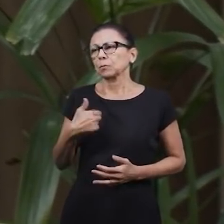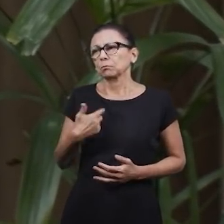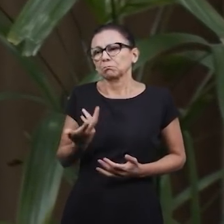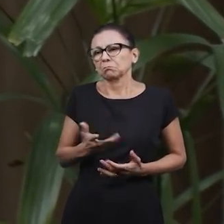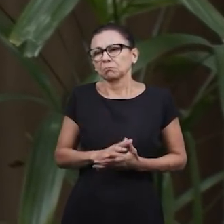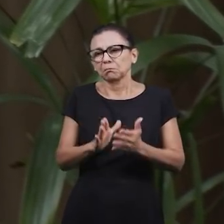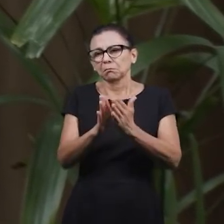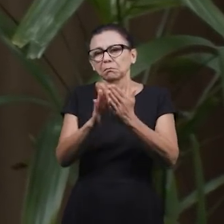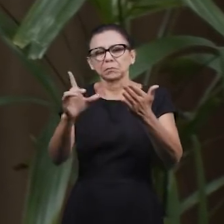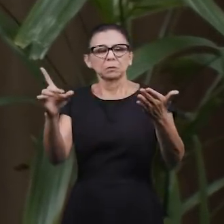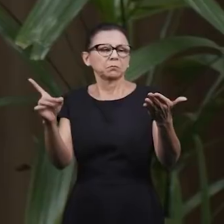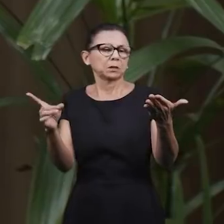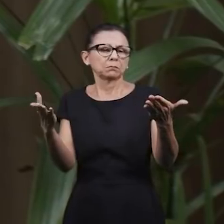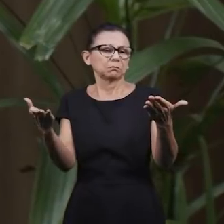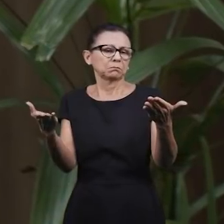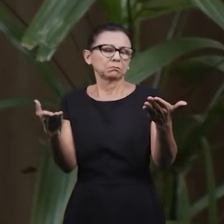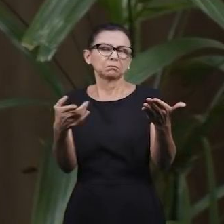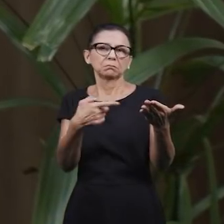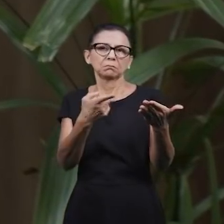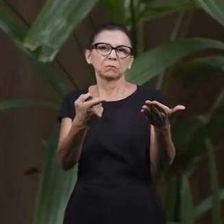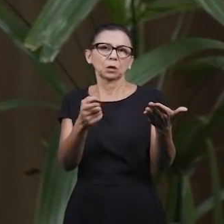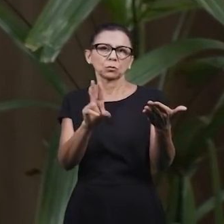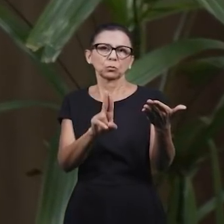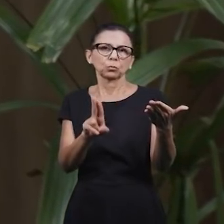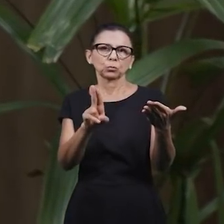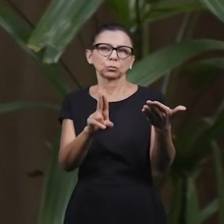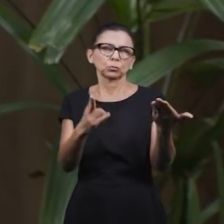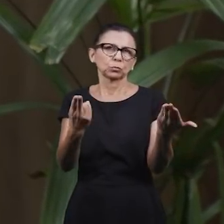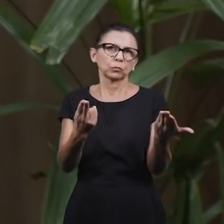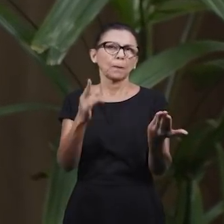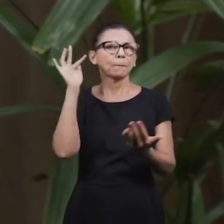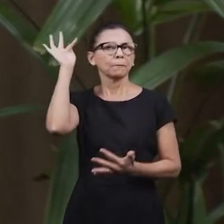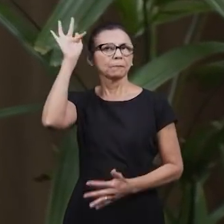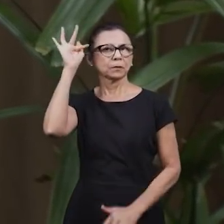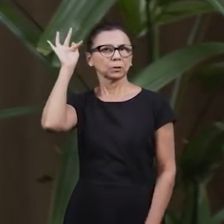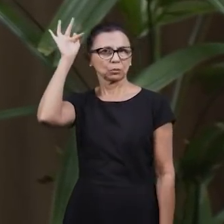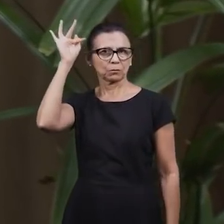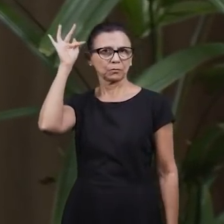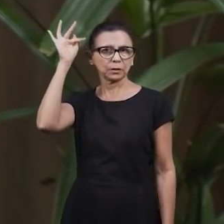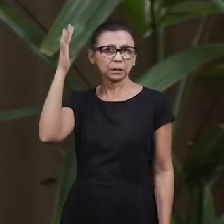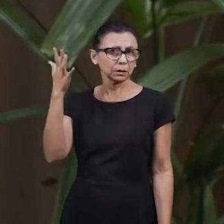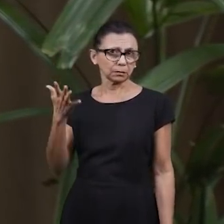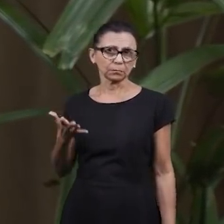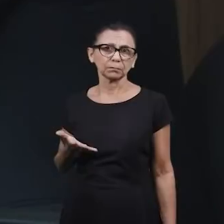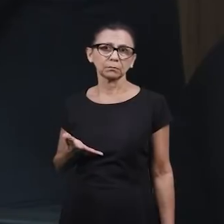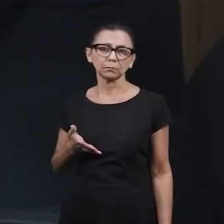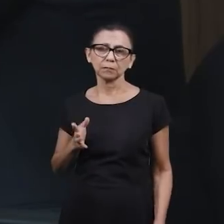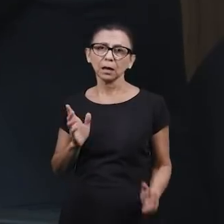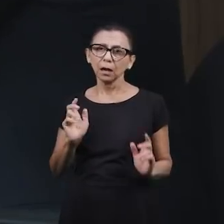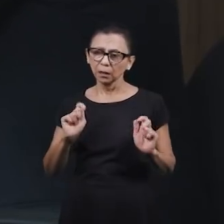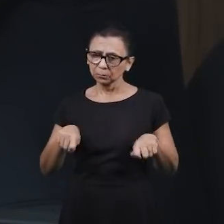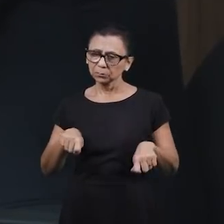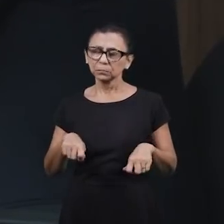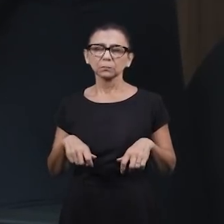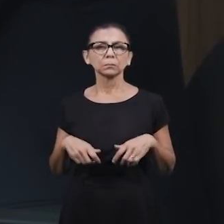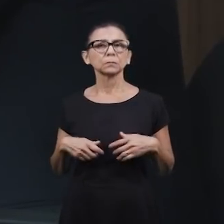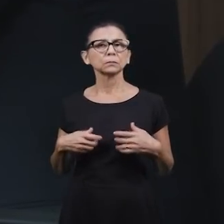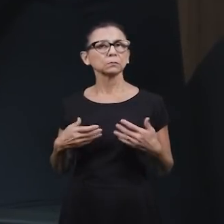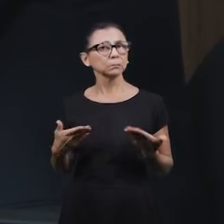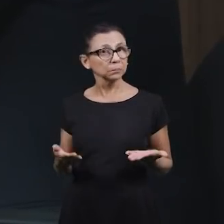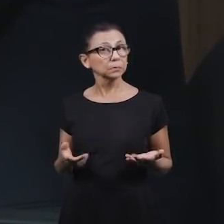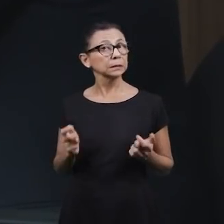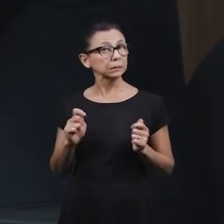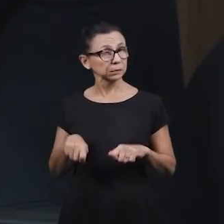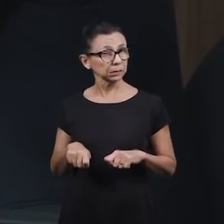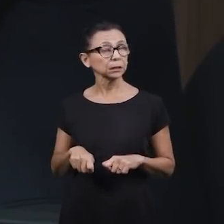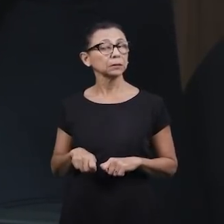posso pegar a Bíblia e fazer um uso filosófico. É perfeitamente possível você usar